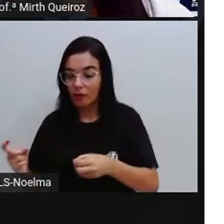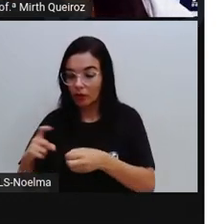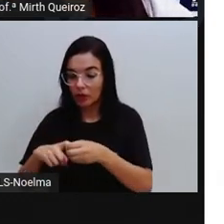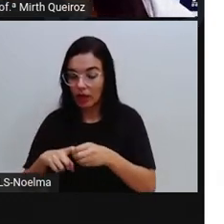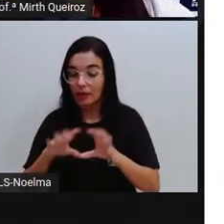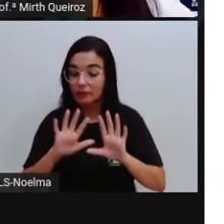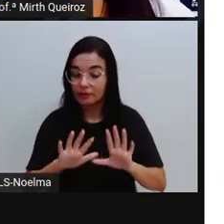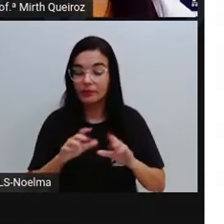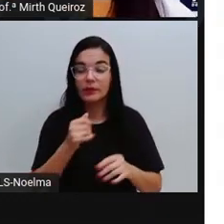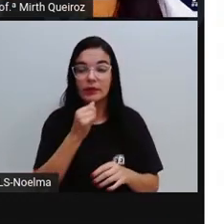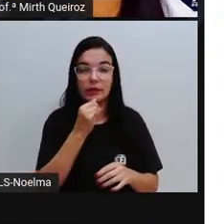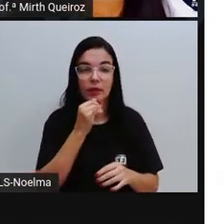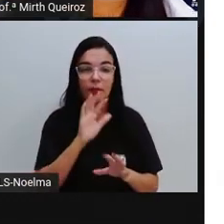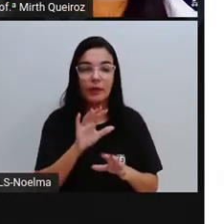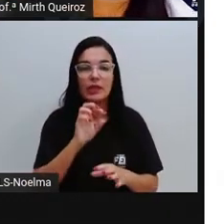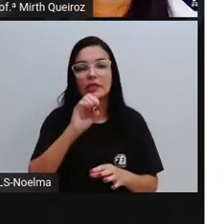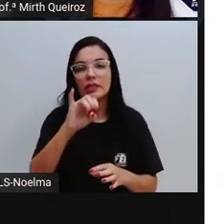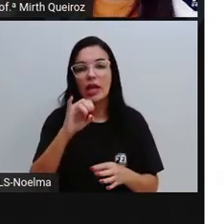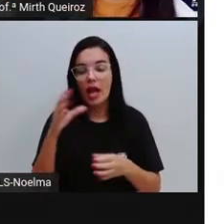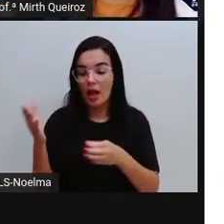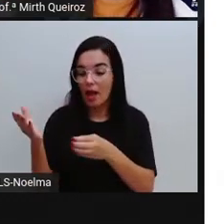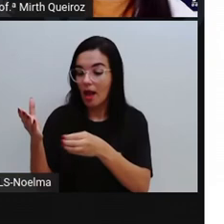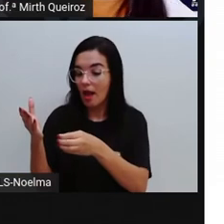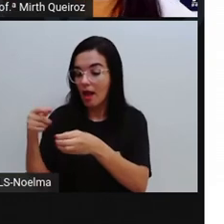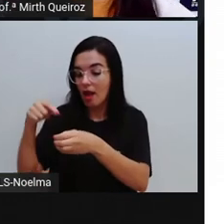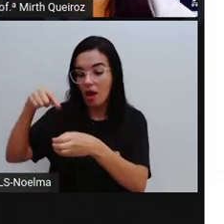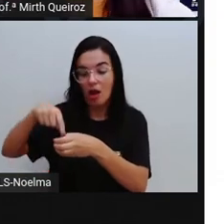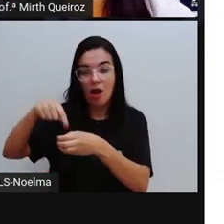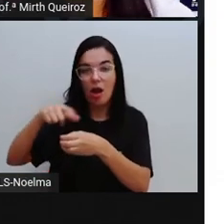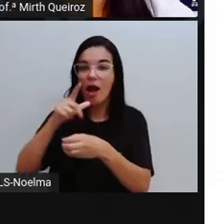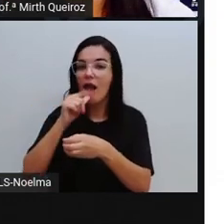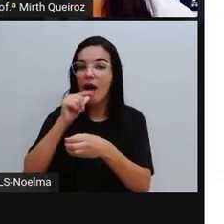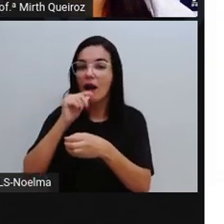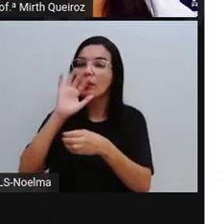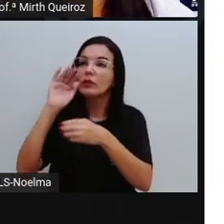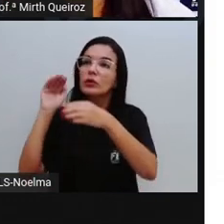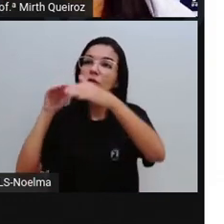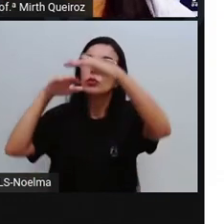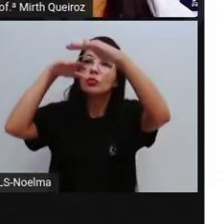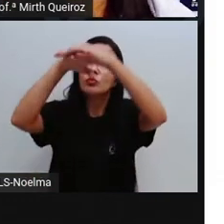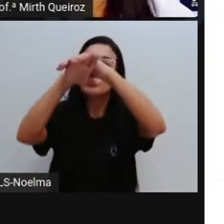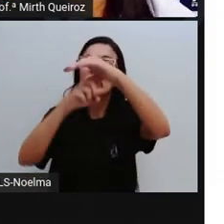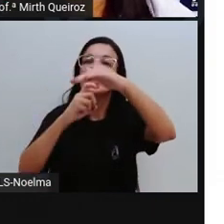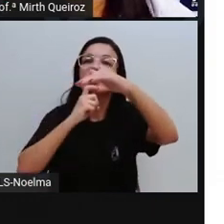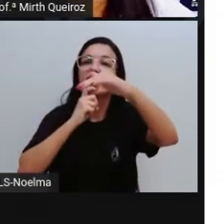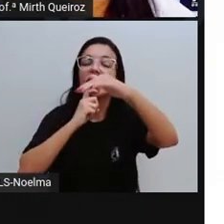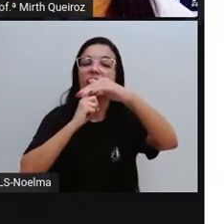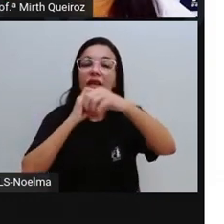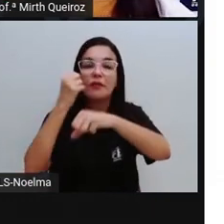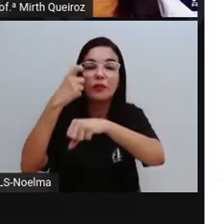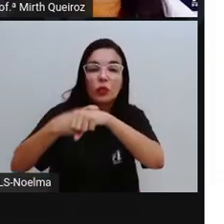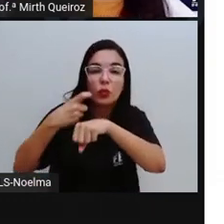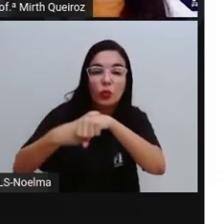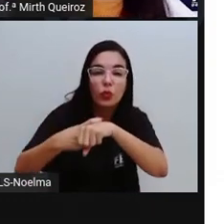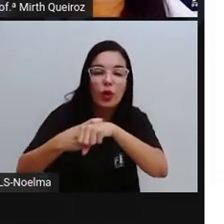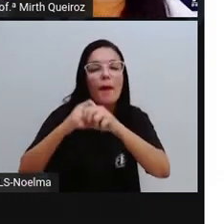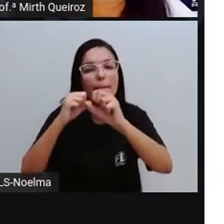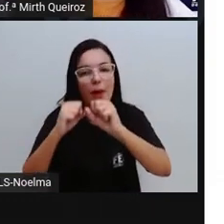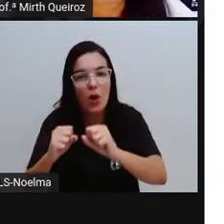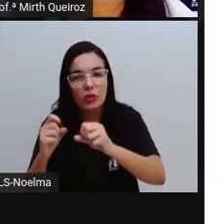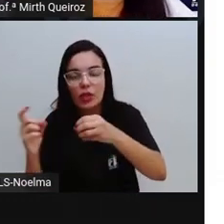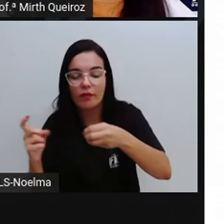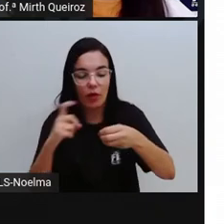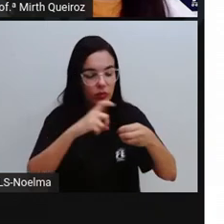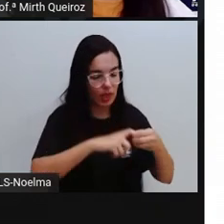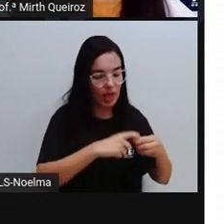pode acontecer. Por exemplo, se eu colocar uma água no congelador, tem como voltar a estar no estado líquido,